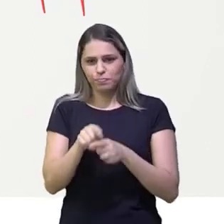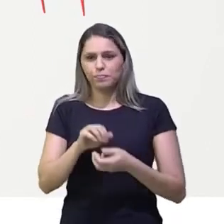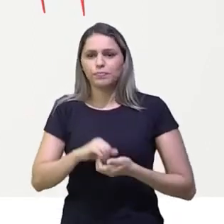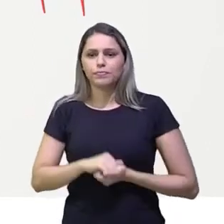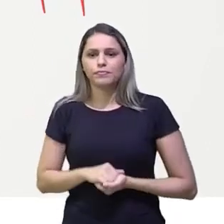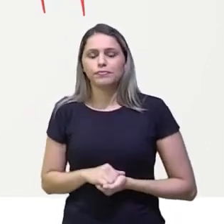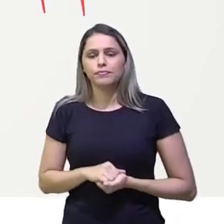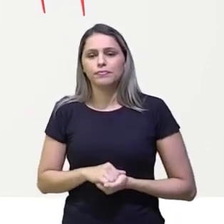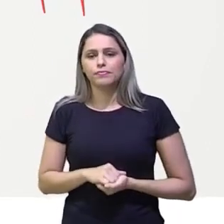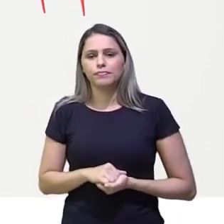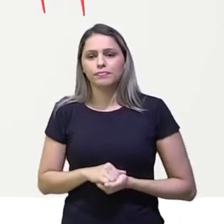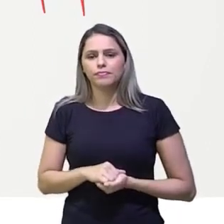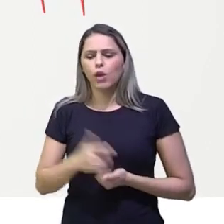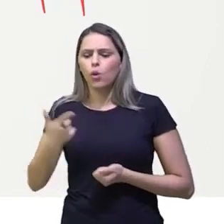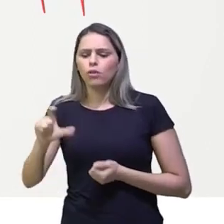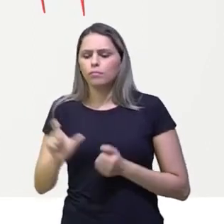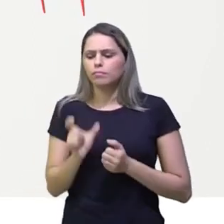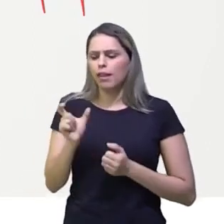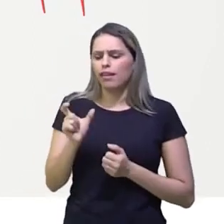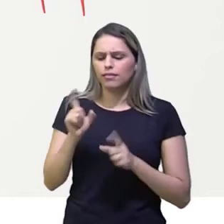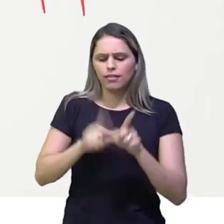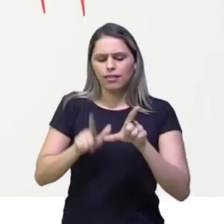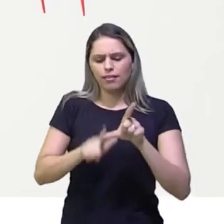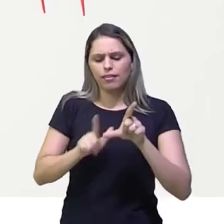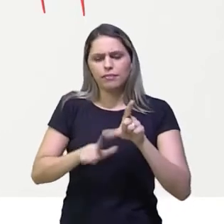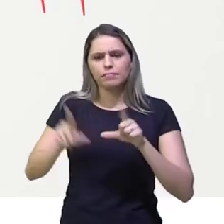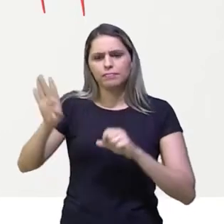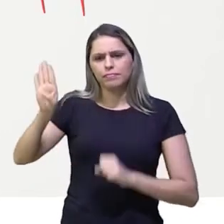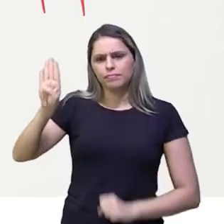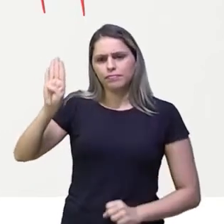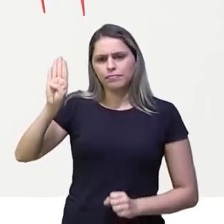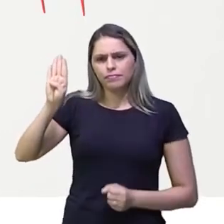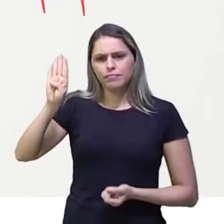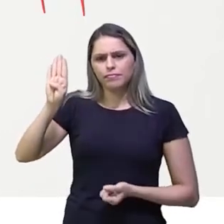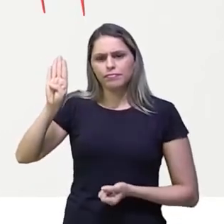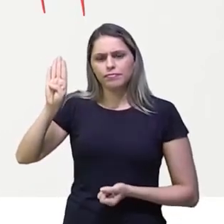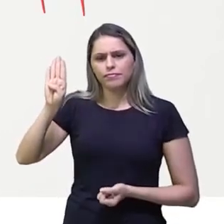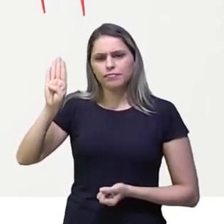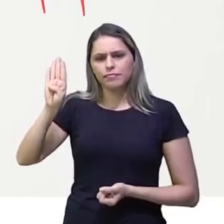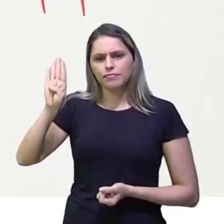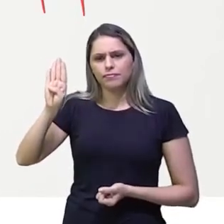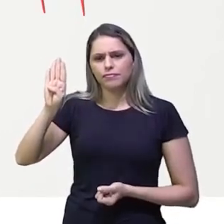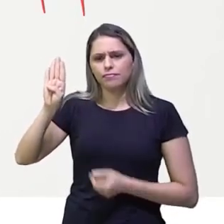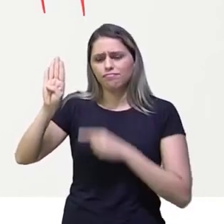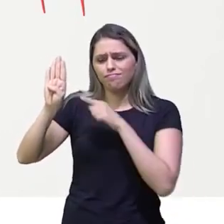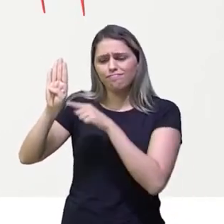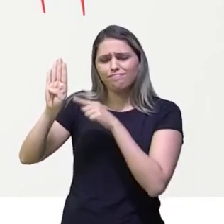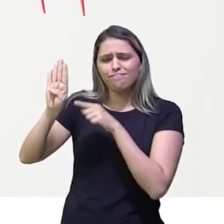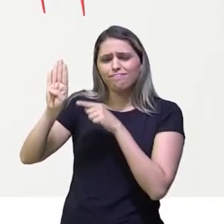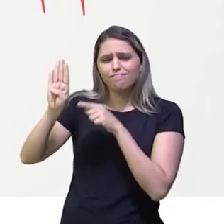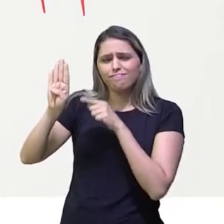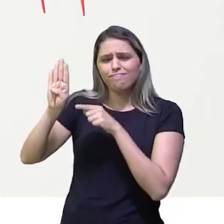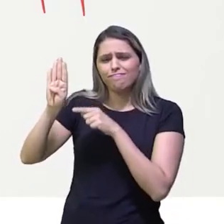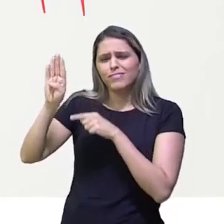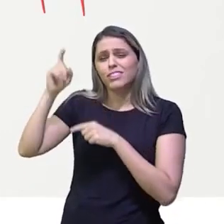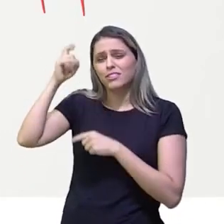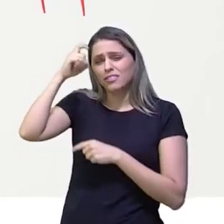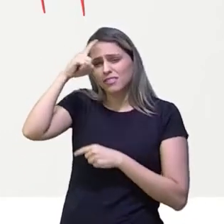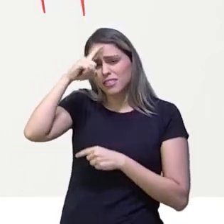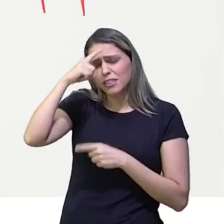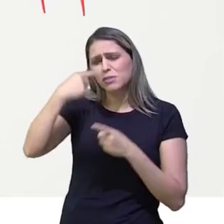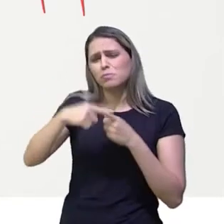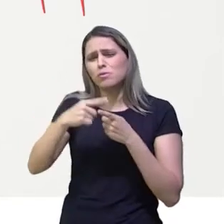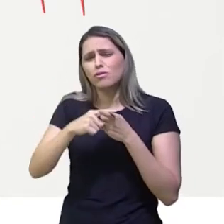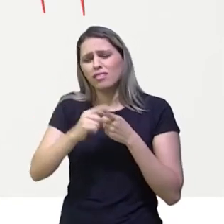B. Esse aqui, essa letra B, às vezes não dá um trabalhinho. Por quê?